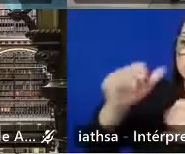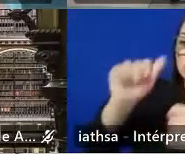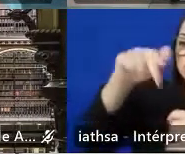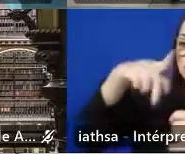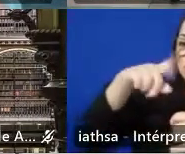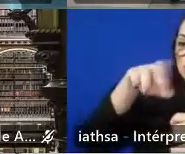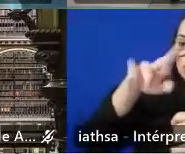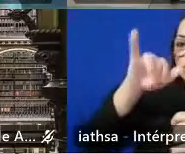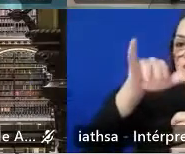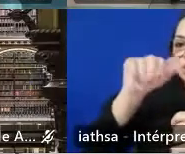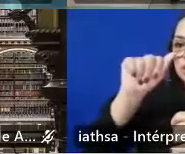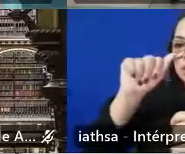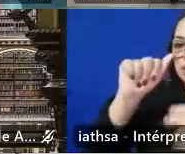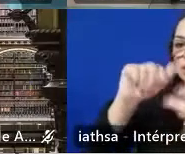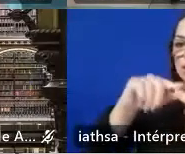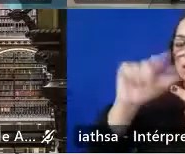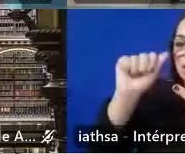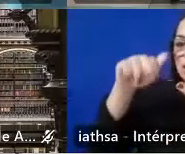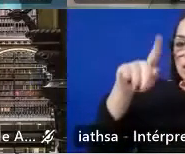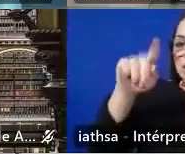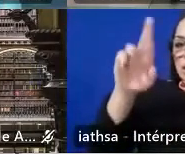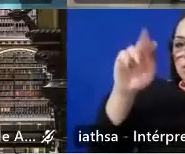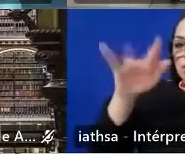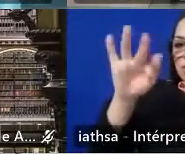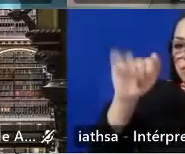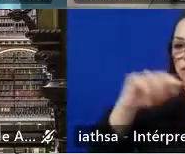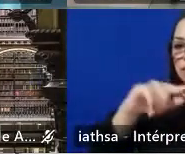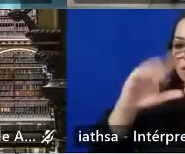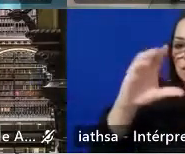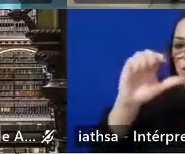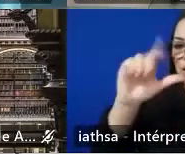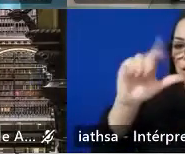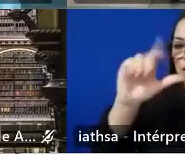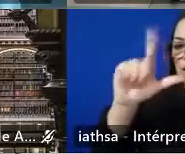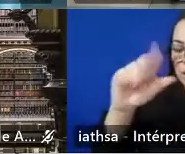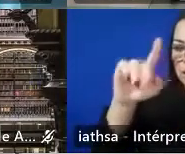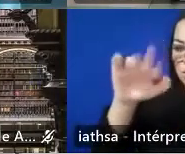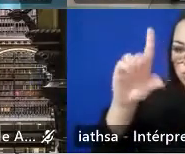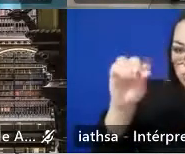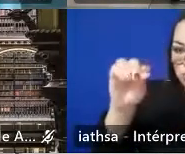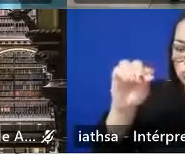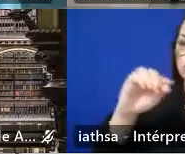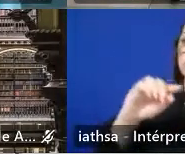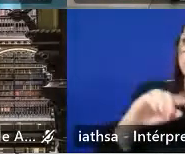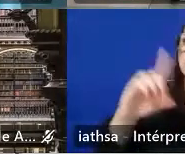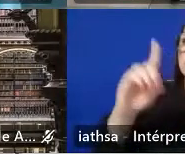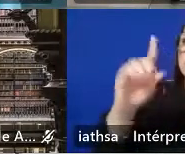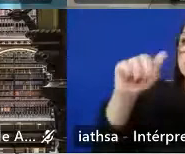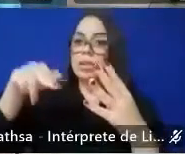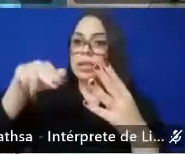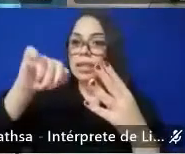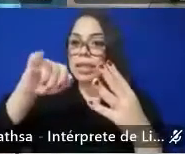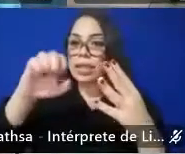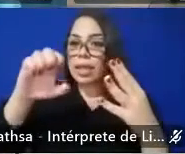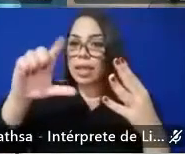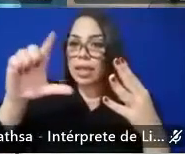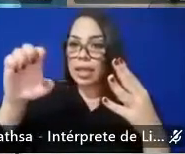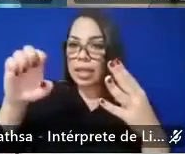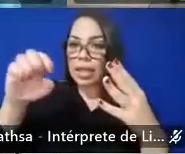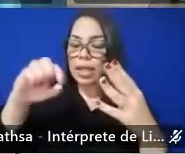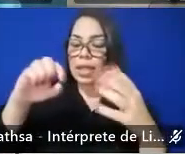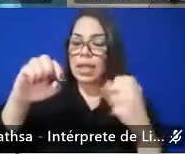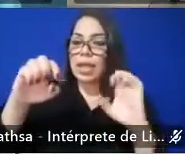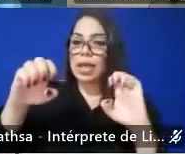André Farah Cláudio Cláudio Cardoso da Conceição Daniele Medina Maia Emiliano Rodrigues